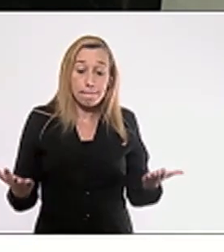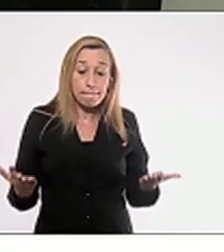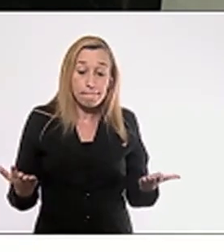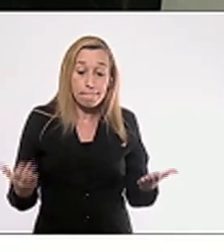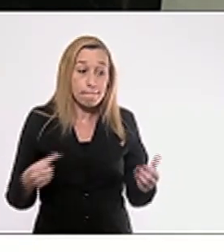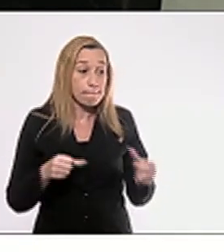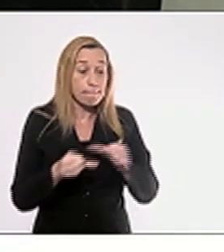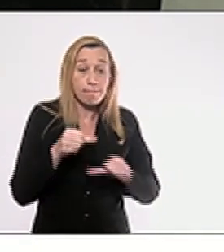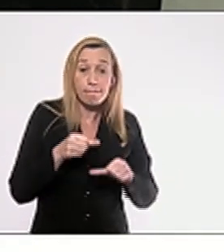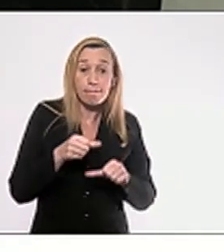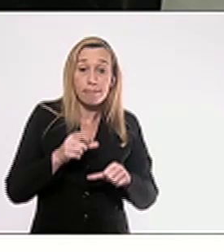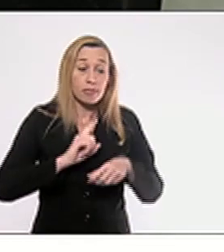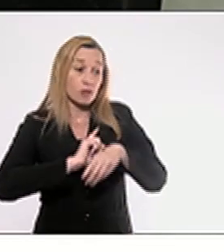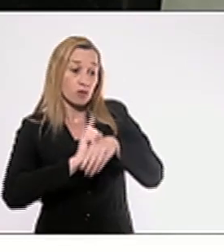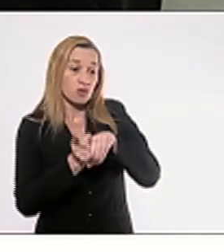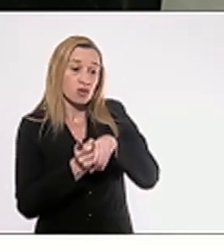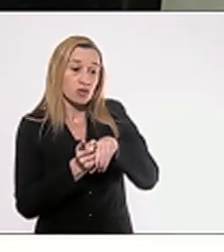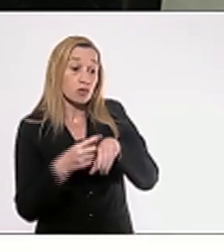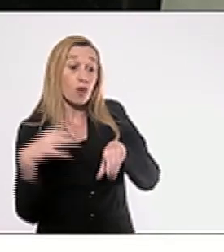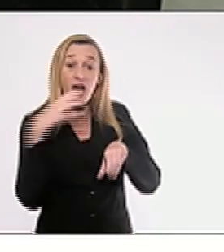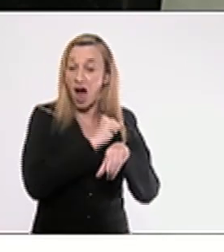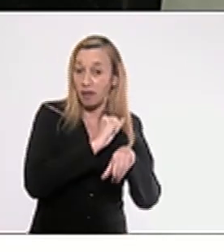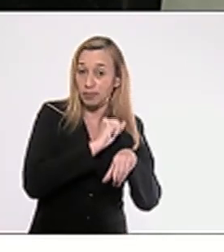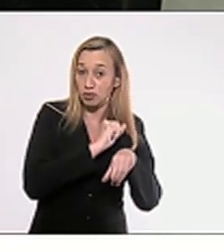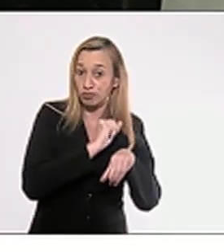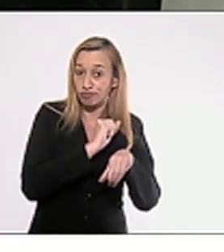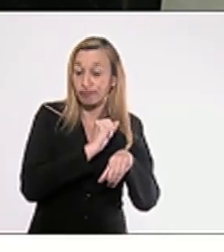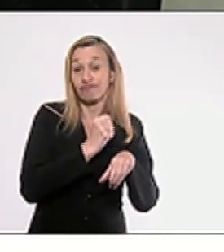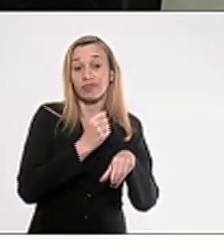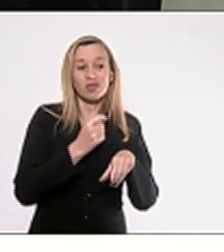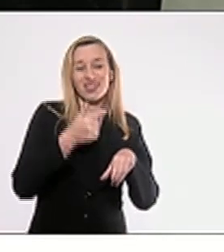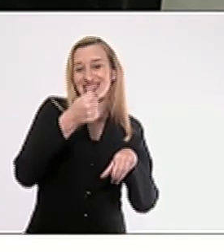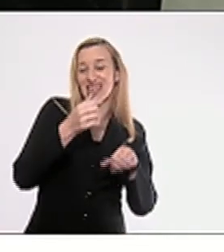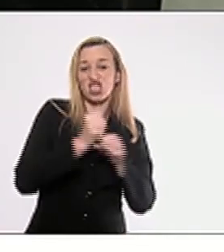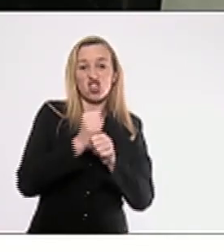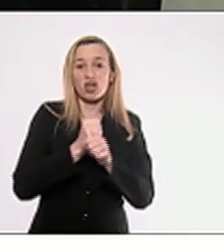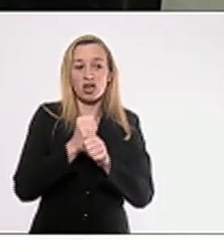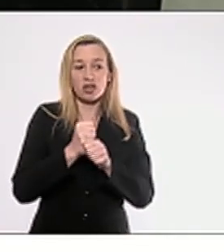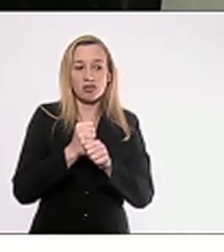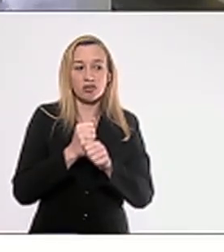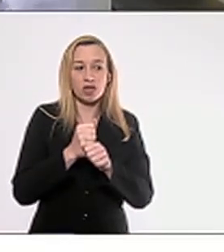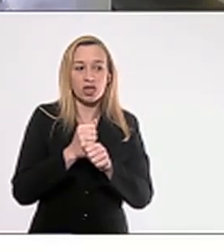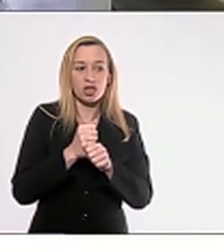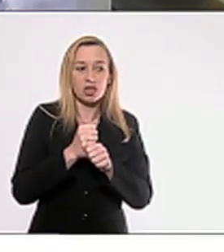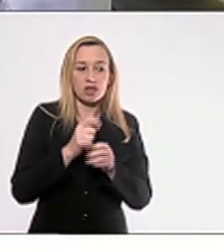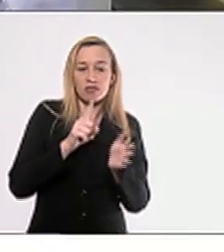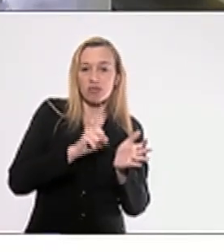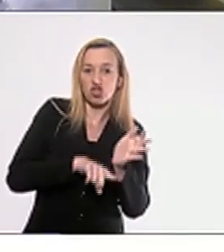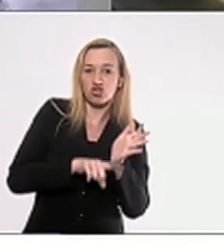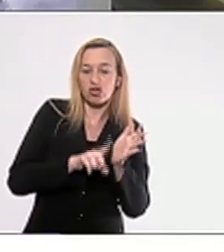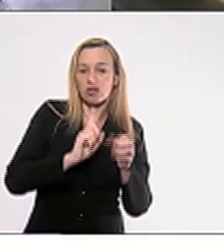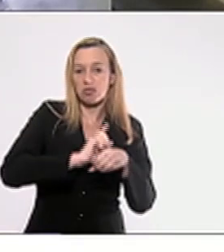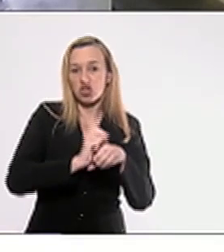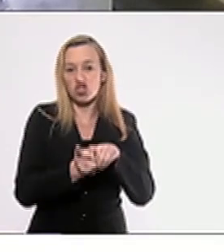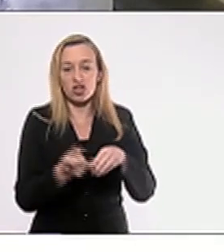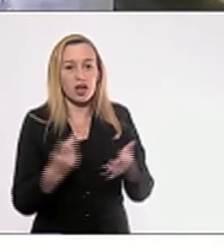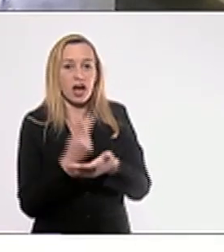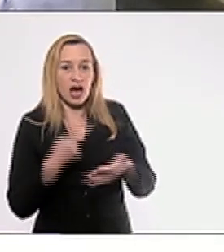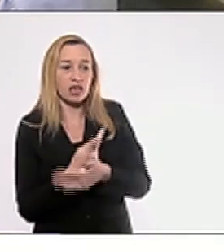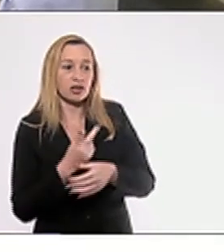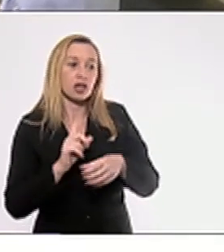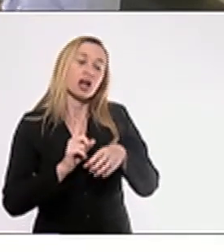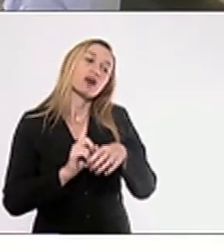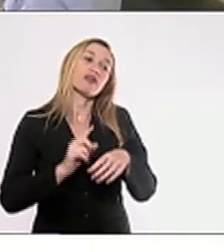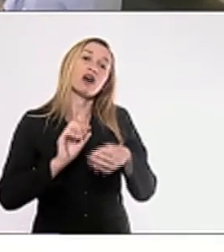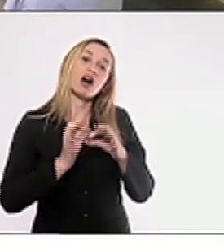a mudança do hidrômetro não ocorre do dia para a noite, né? Não é 7 anos, agora está medindo errado. Não, ele vai ao longo do tempo, criando a